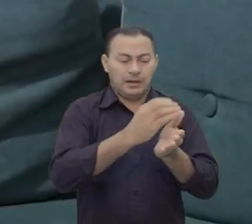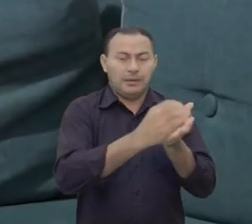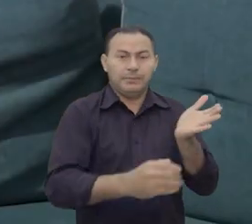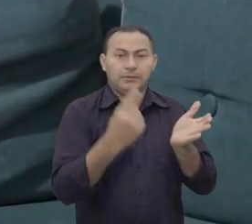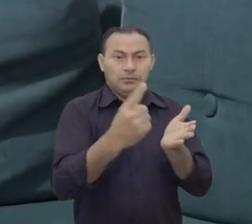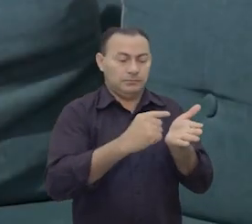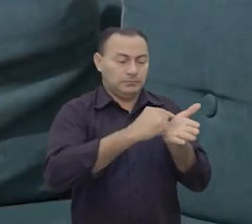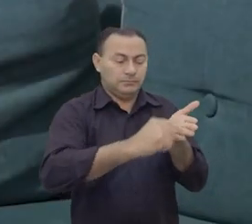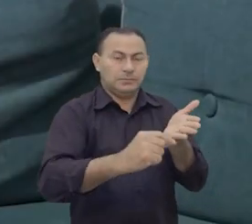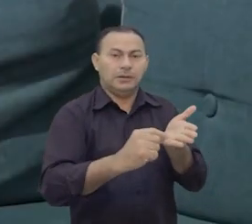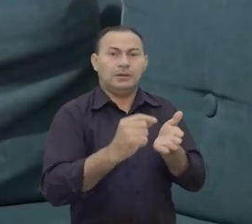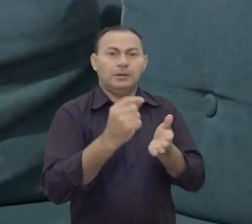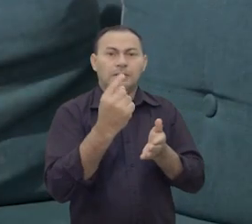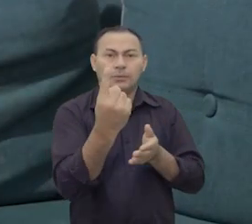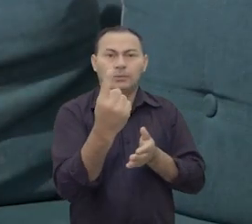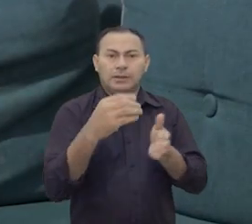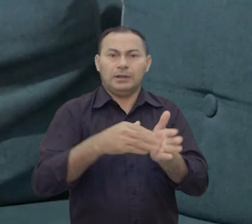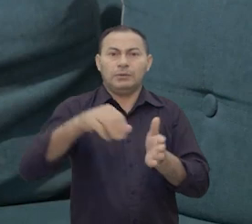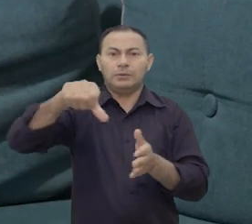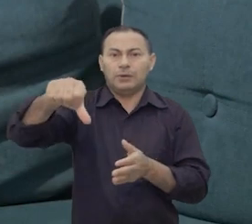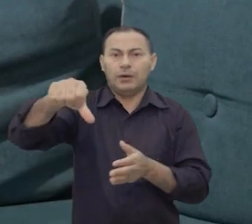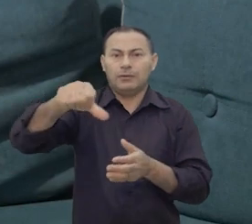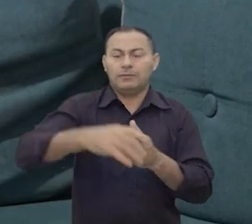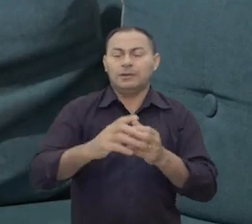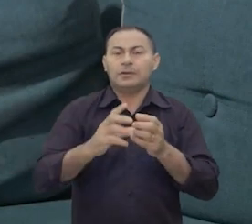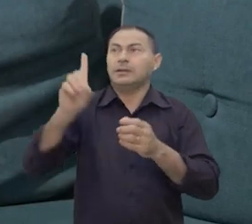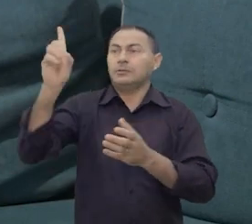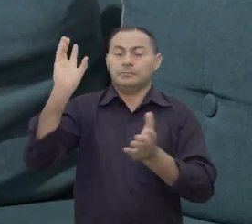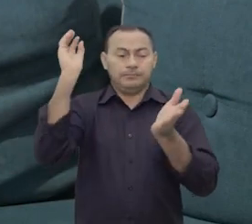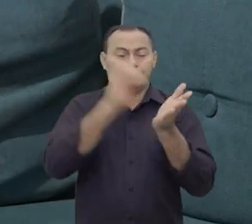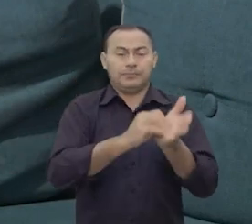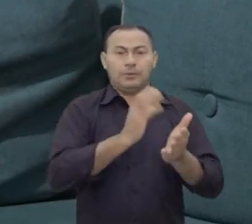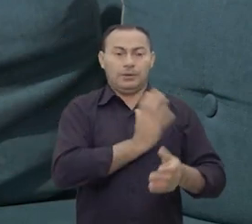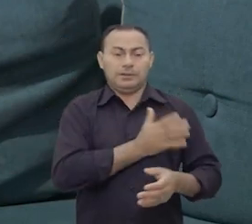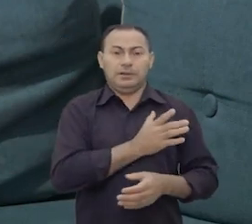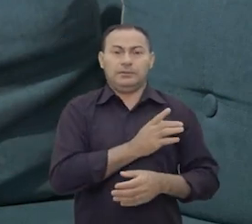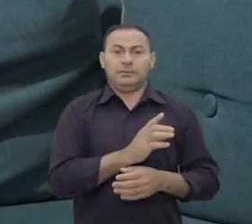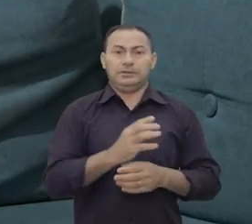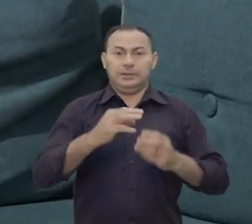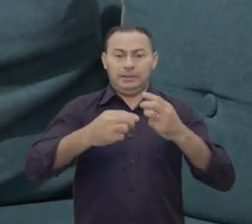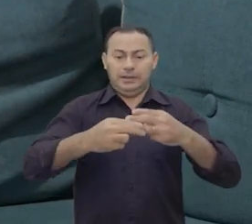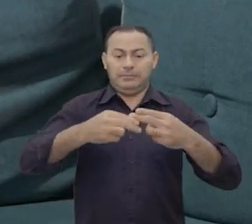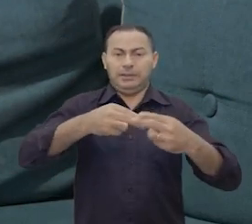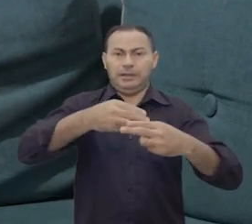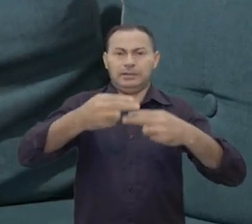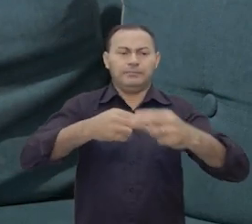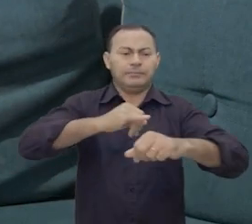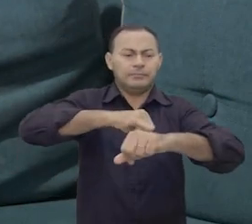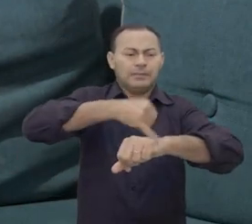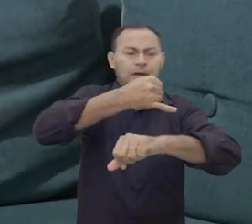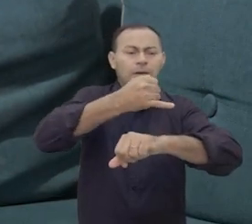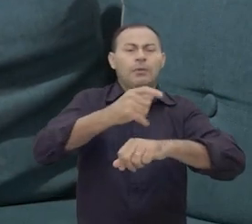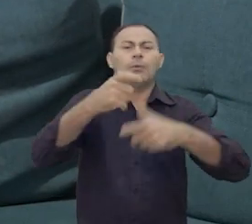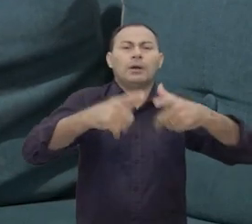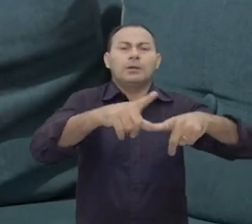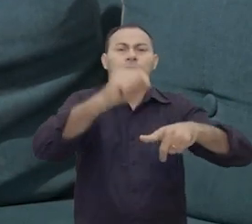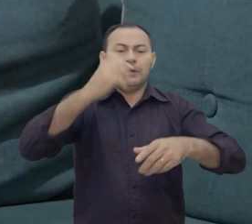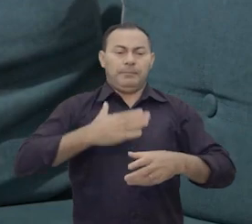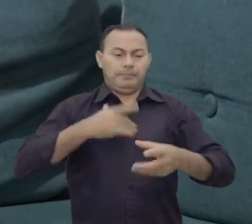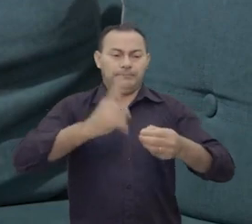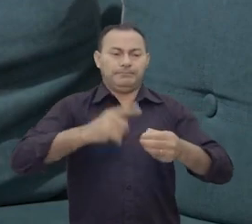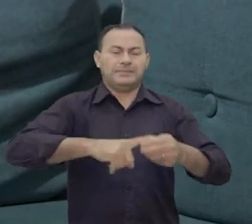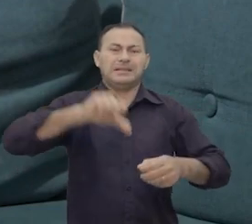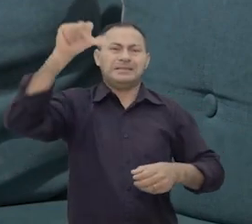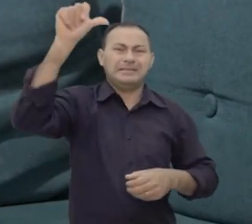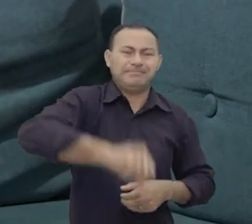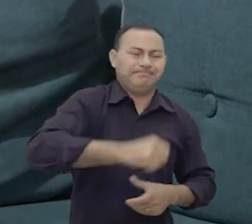capítulo 1, versículo 8 e 9, que Deus coloca a seguinte verdade no coração de Neemias. Jerusalém é o lugar que escolhi para viver e a minha